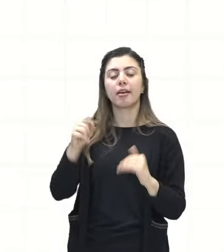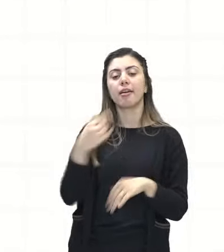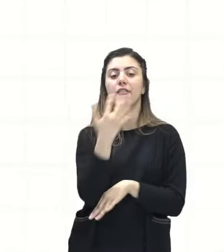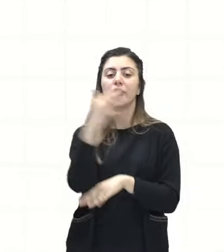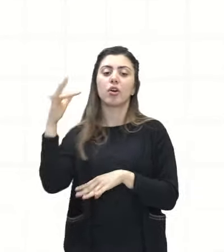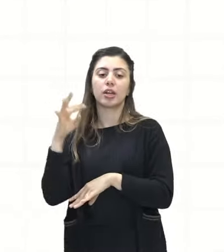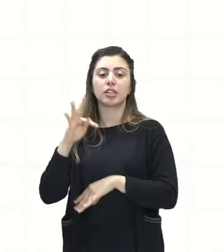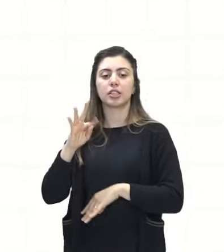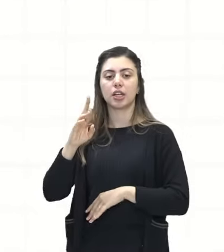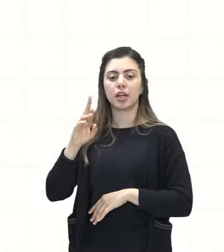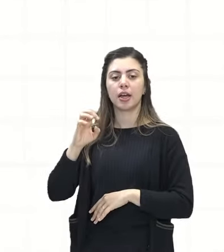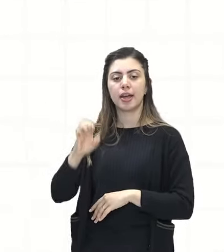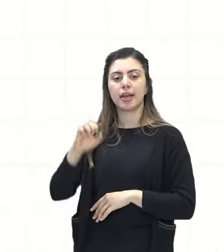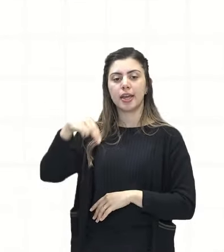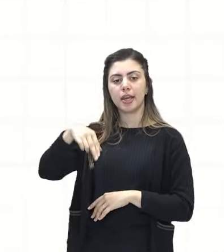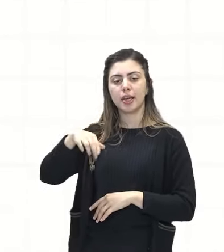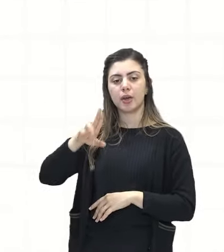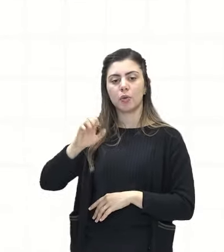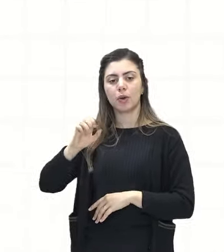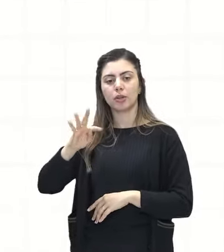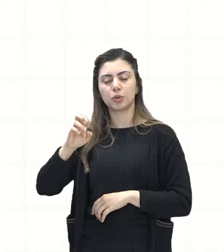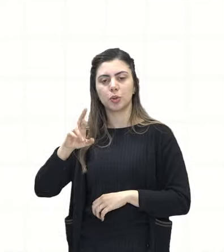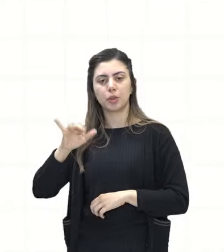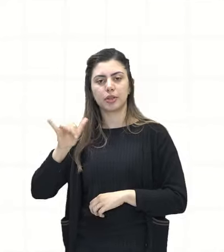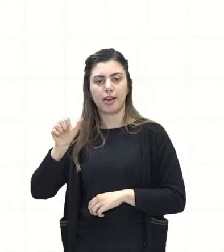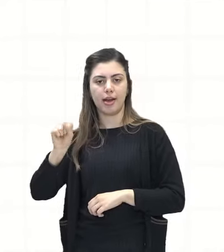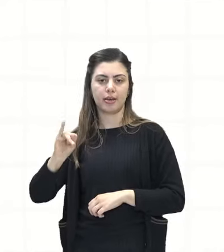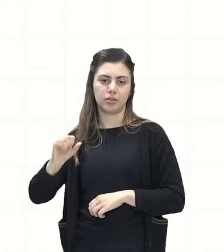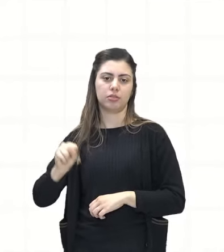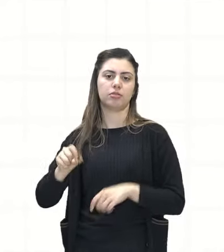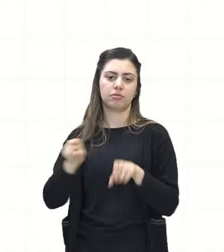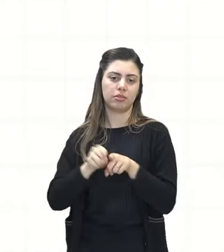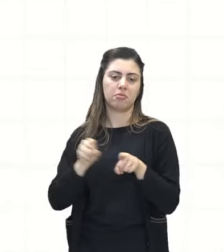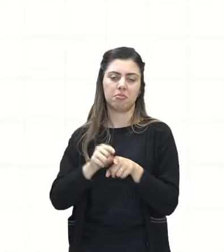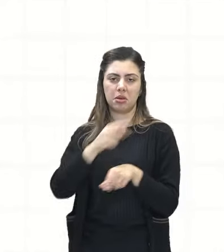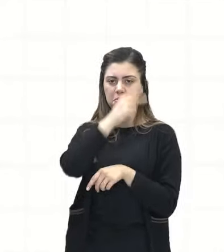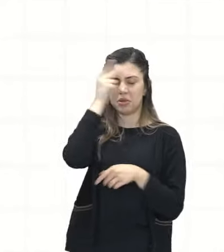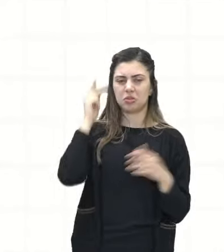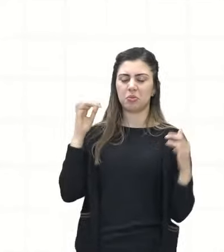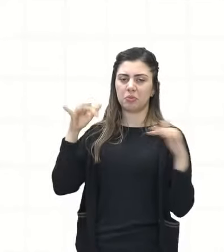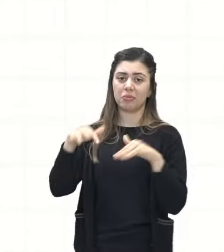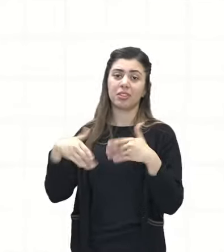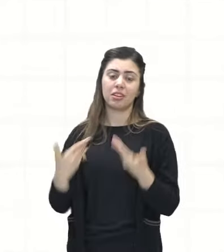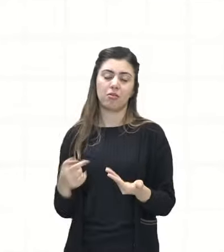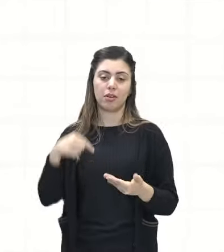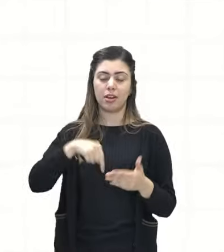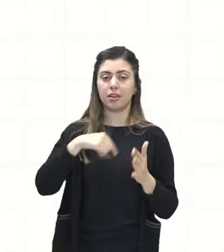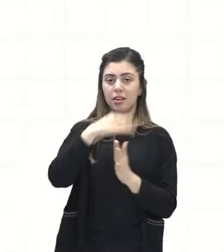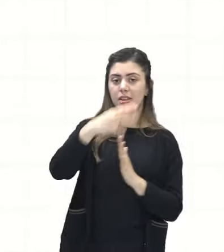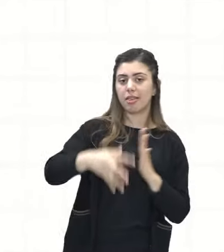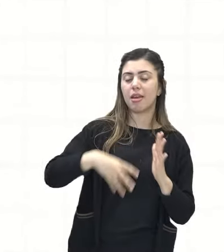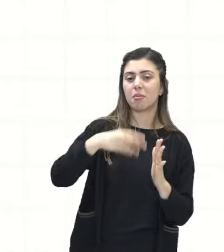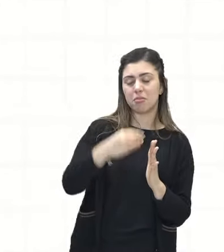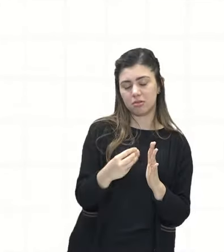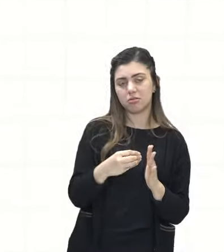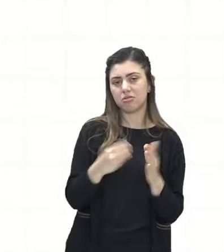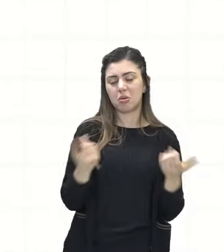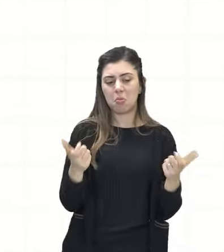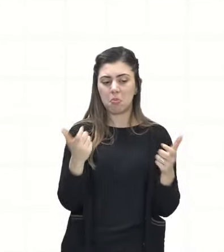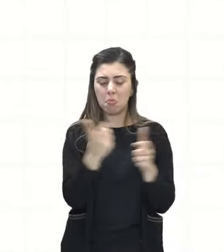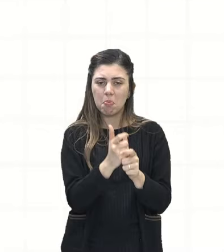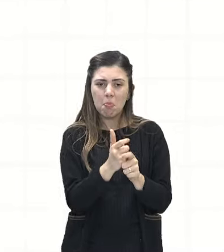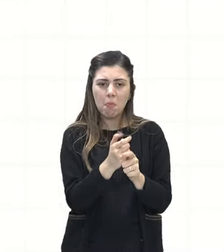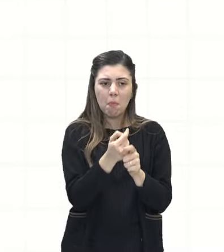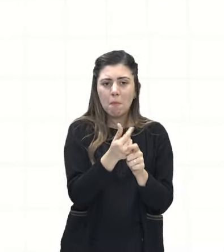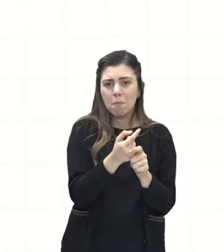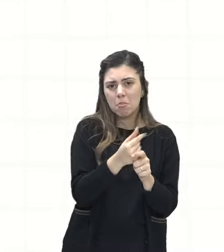forma geral que são essas áreas aqui olha são também vazios humanos tá então na Amazônia a gente tem uma baixa densidade demográfica tem poucas pessoas